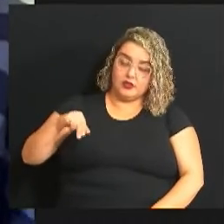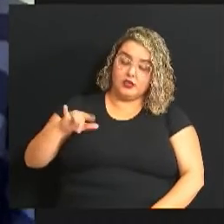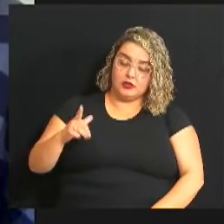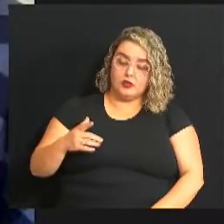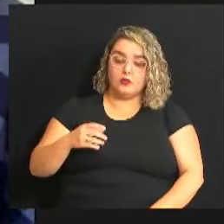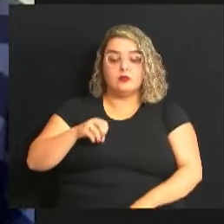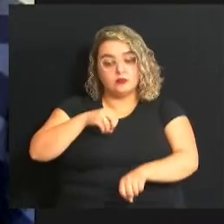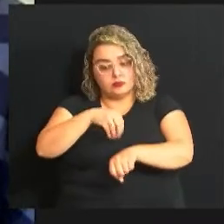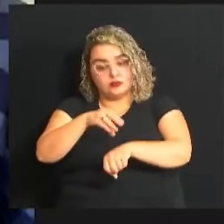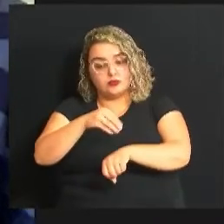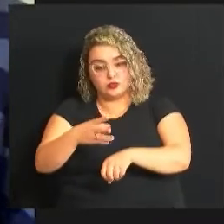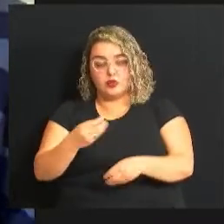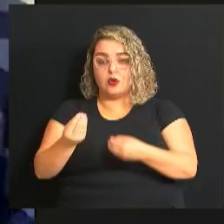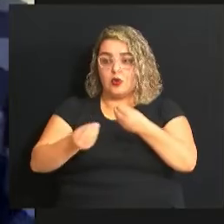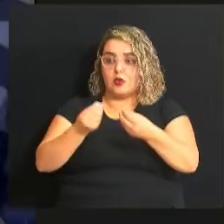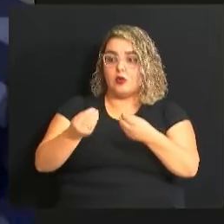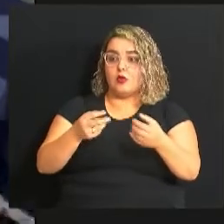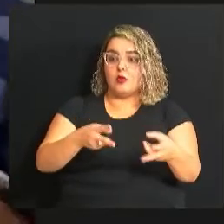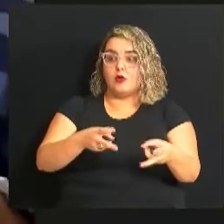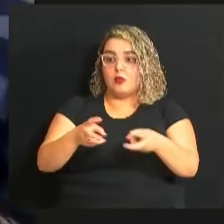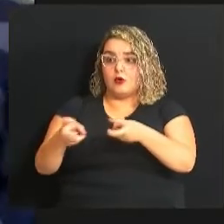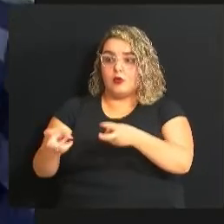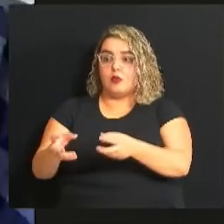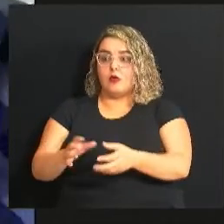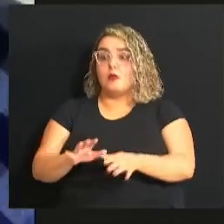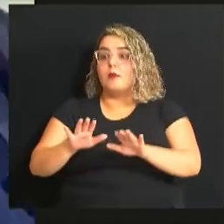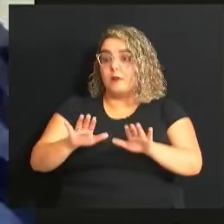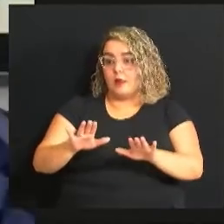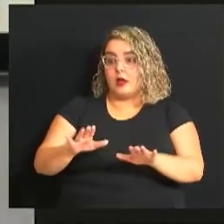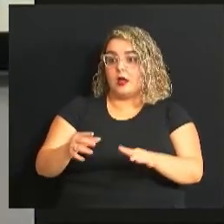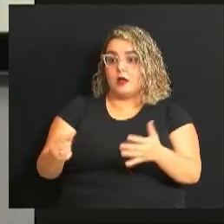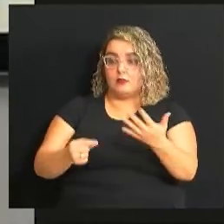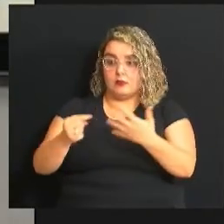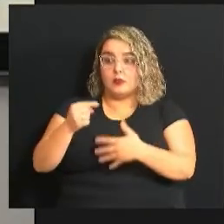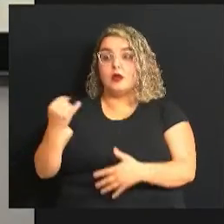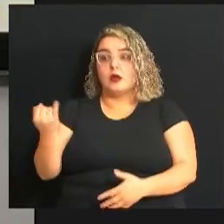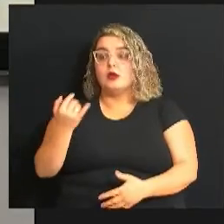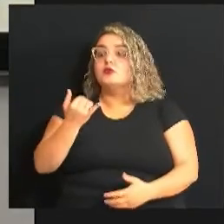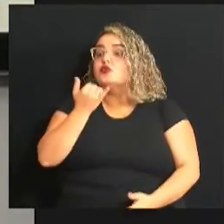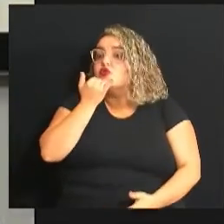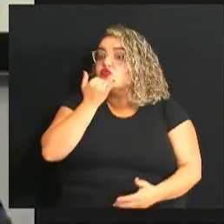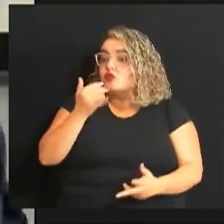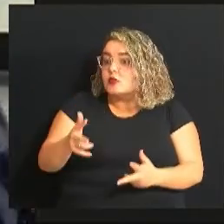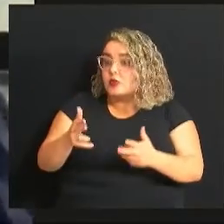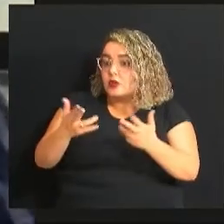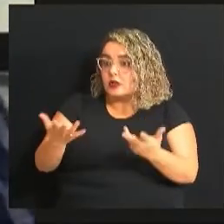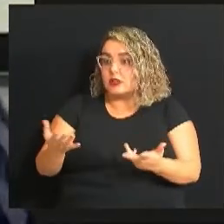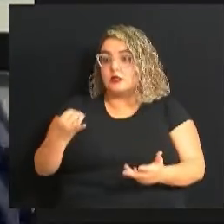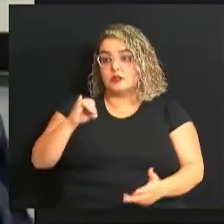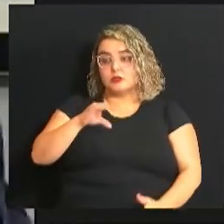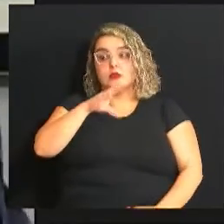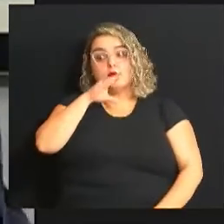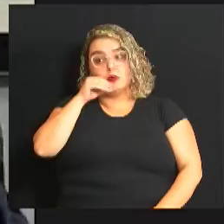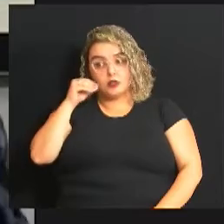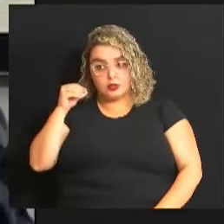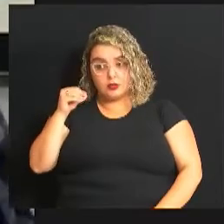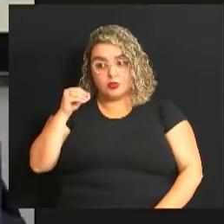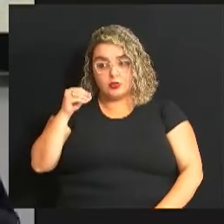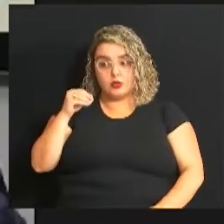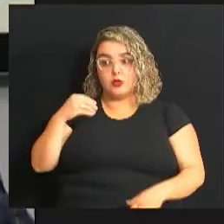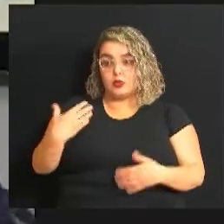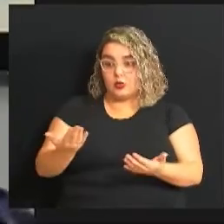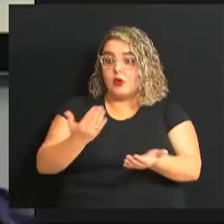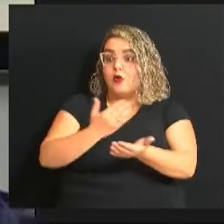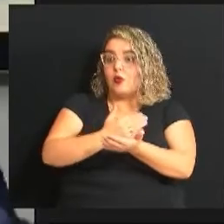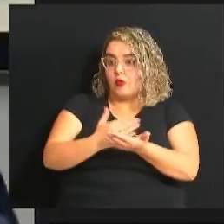alguns critérios. Mas, um critério que é muito importante, desculpa te cortar, se o adolescente começa a querer